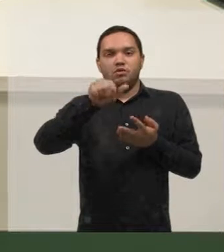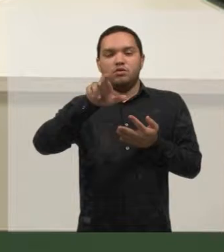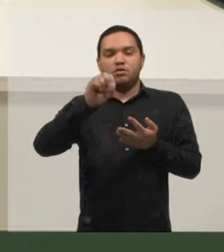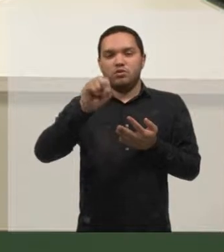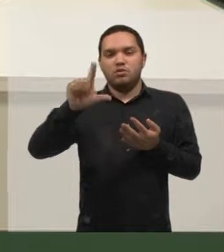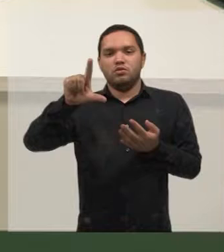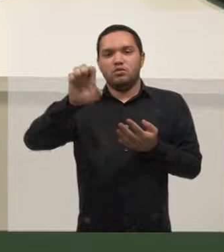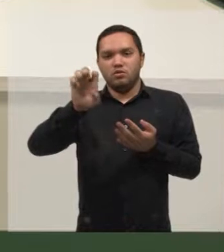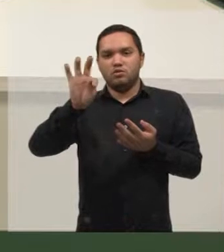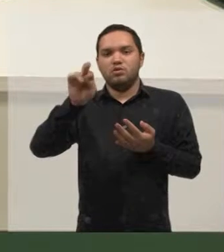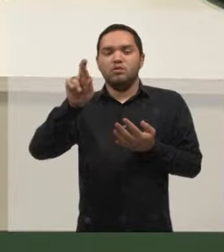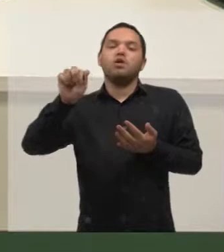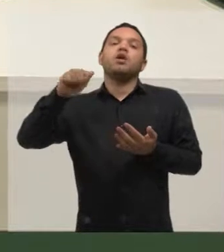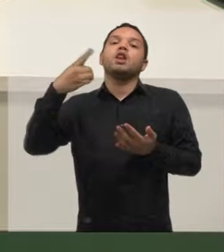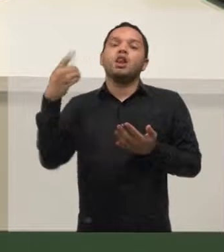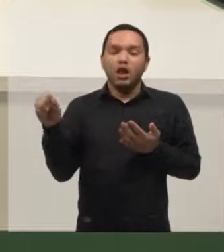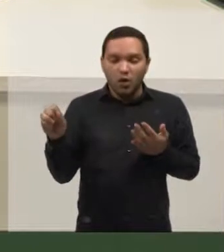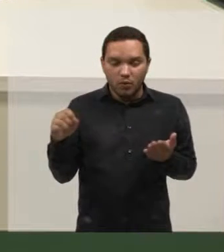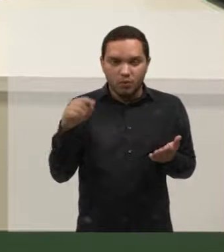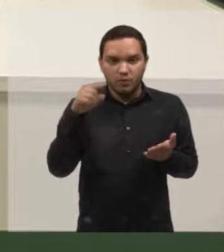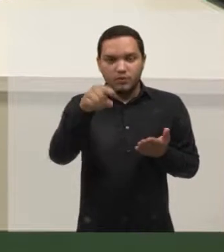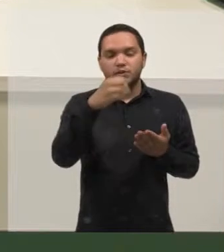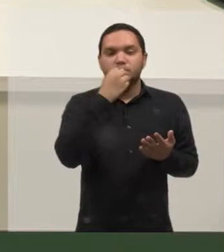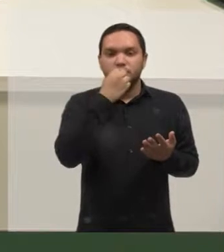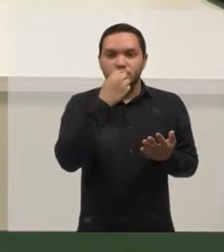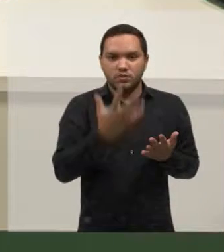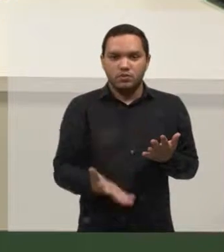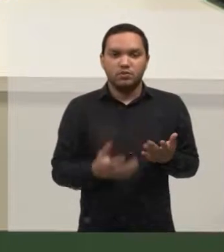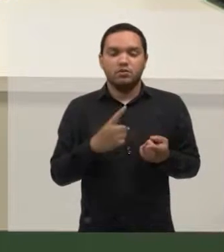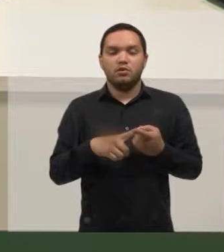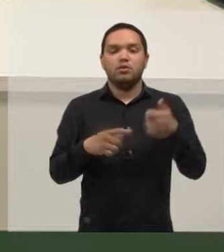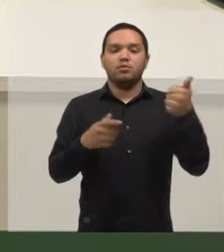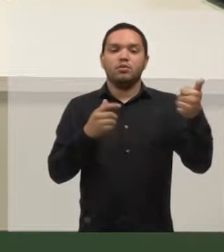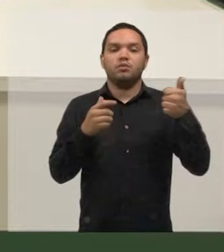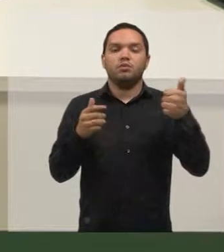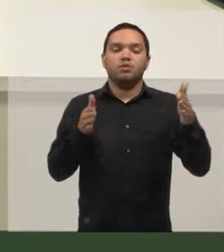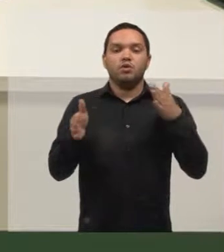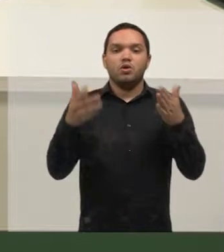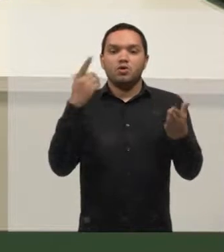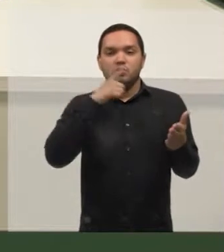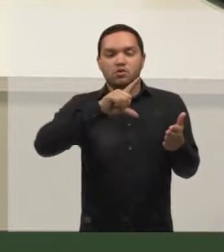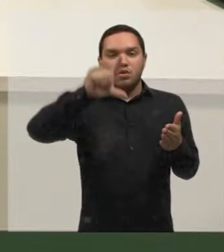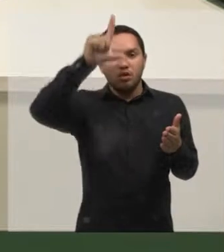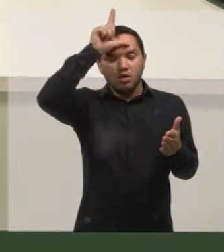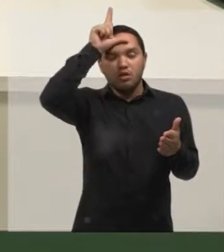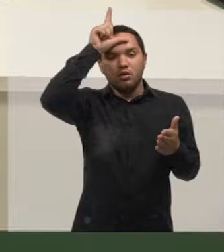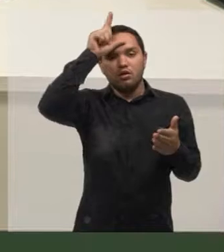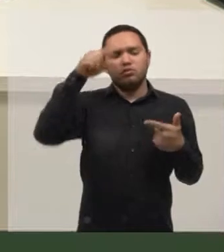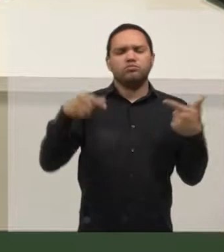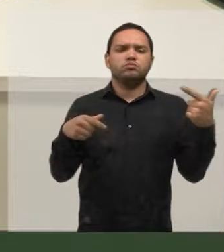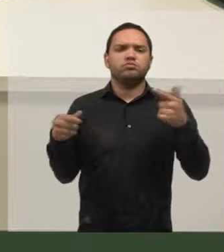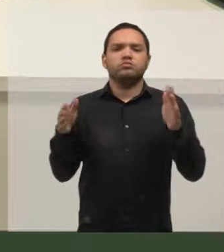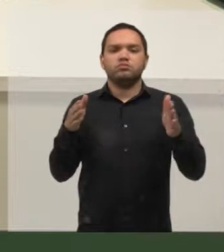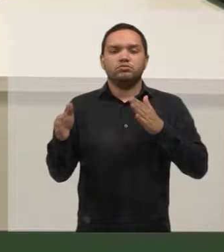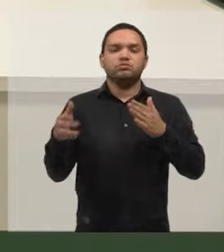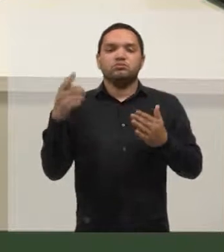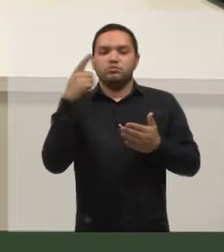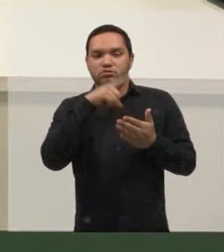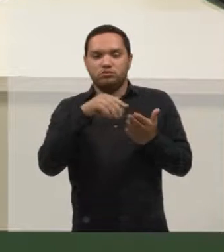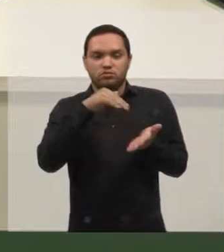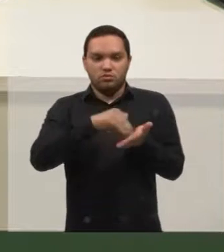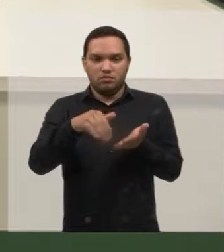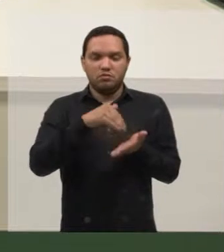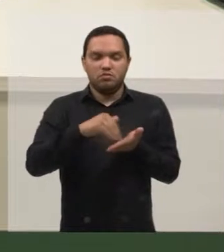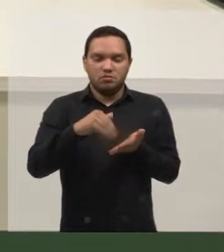político dos últimos anos naquela casa, porque no primeiro mandato consegue ser líder e no segundo mandato ocupa um posto